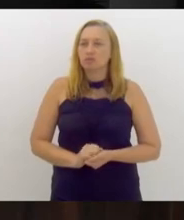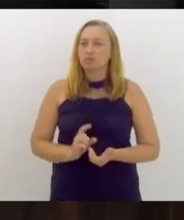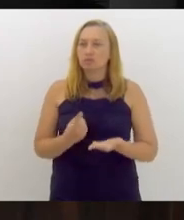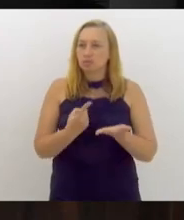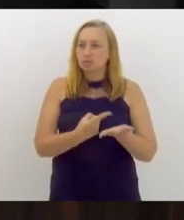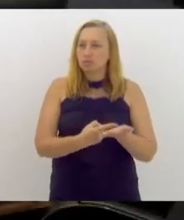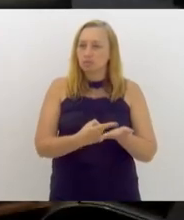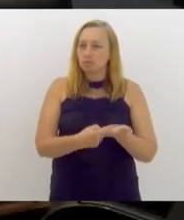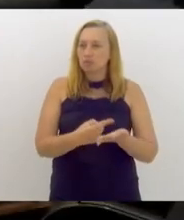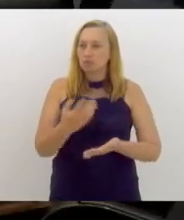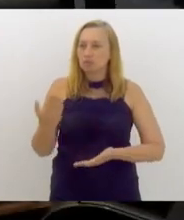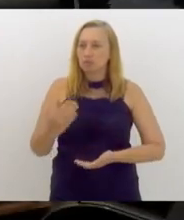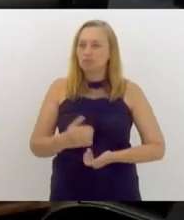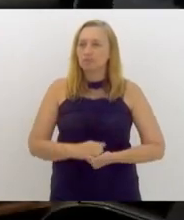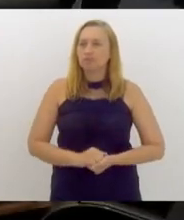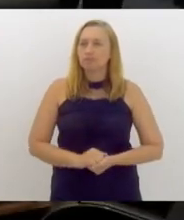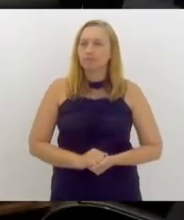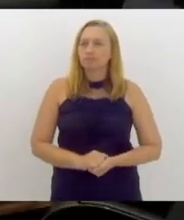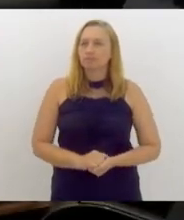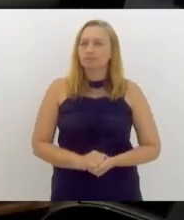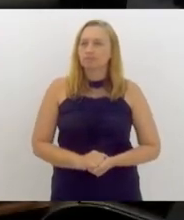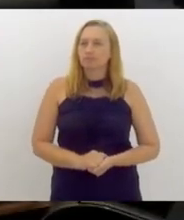compromisso.